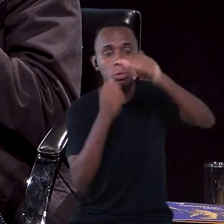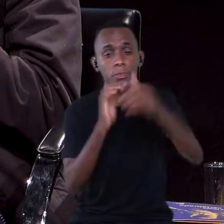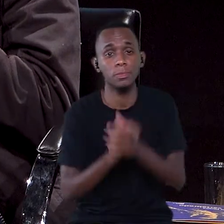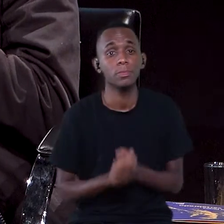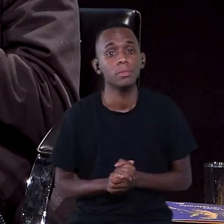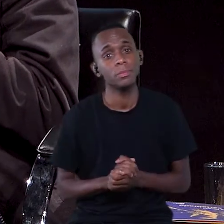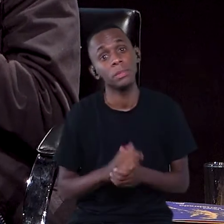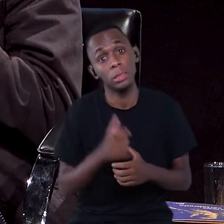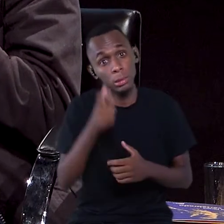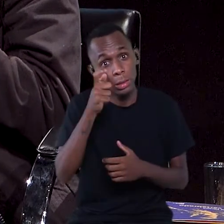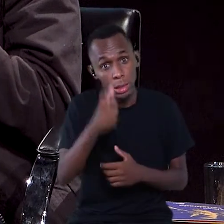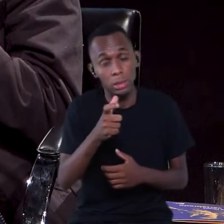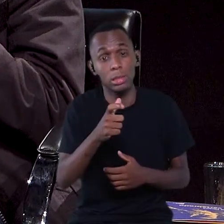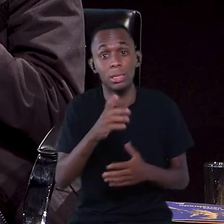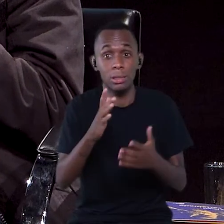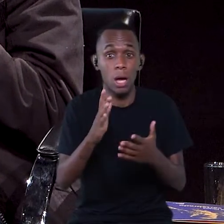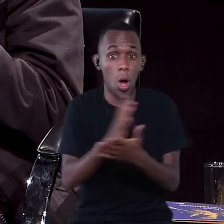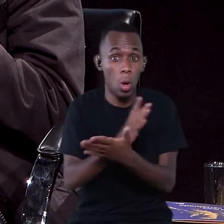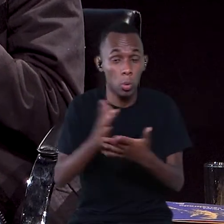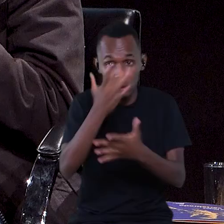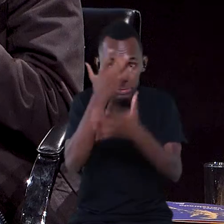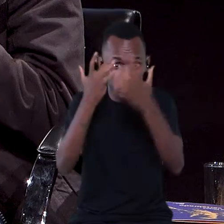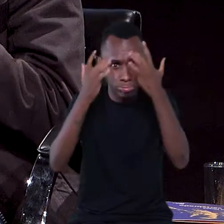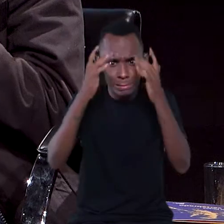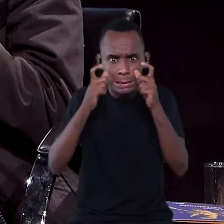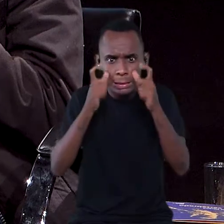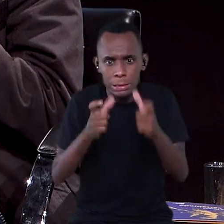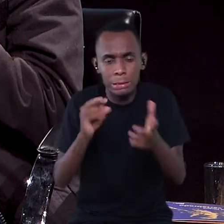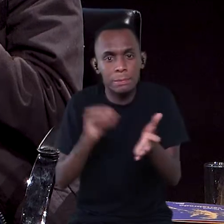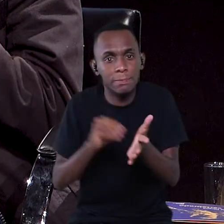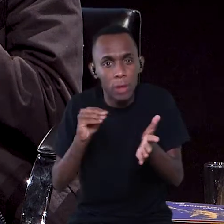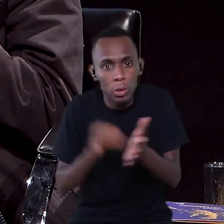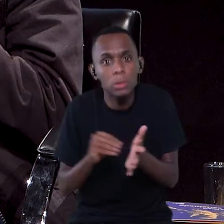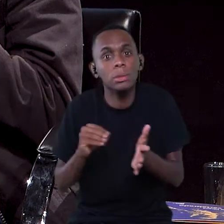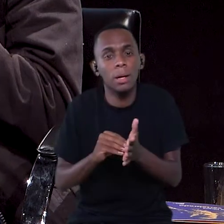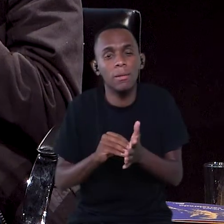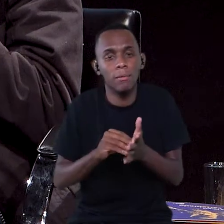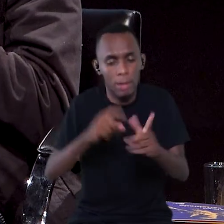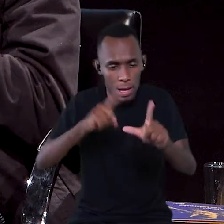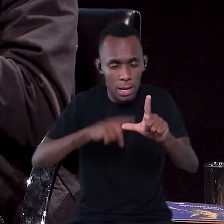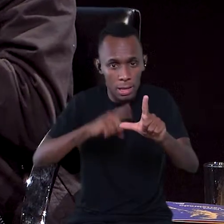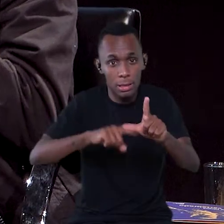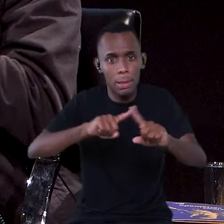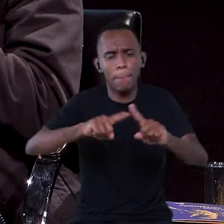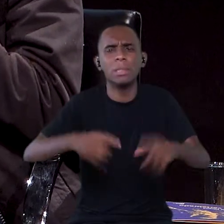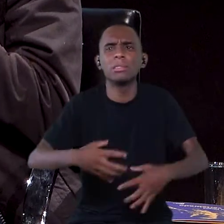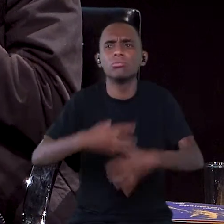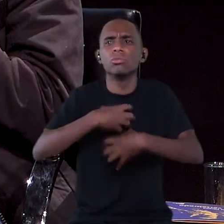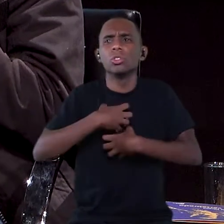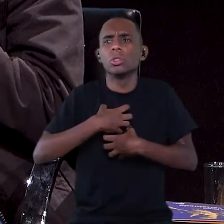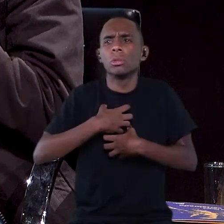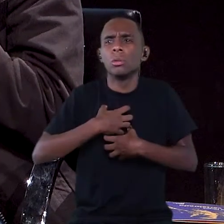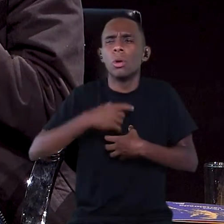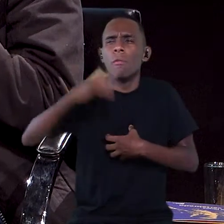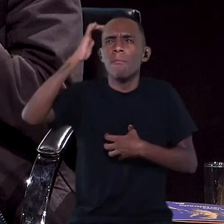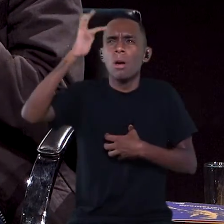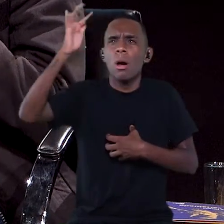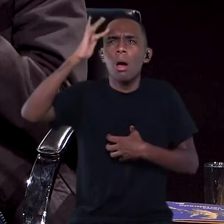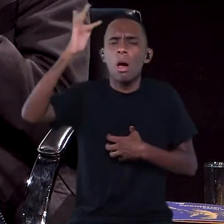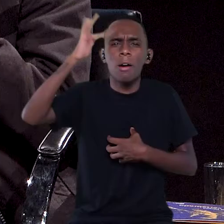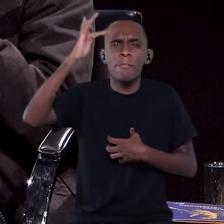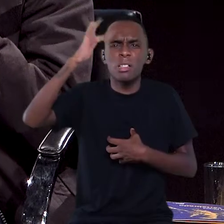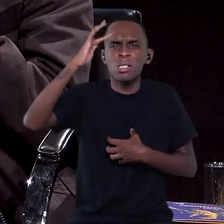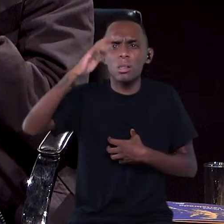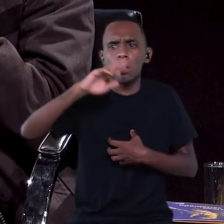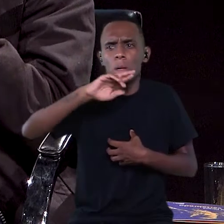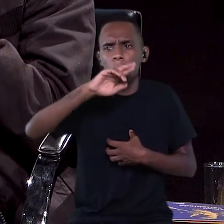né, as pessoas, claro, não estavam atentas à letra da música, mas havia uma percepção filosófica da sonoridade do Milton, que criava